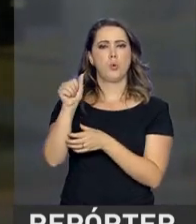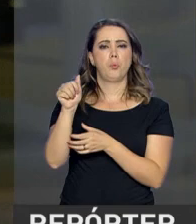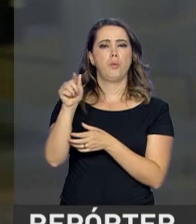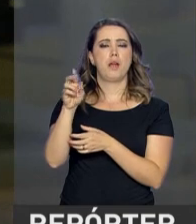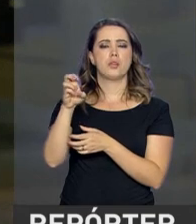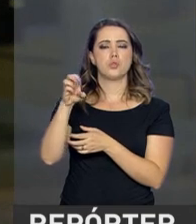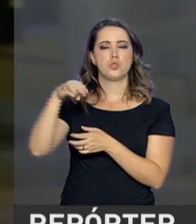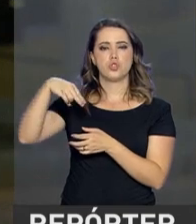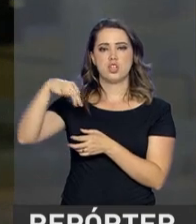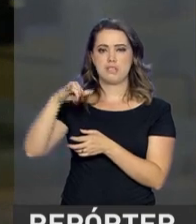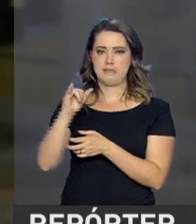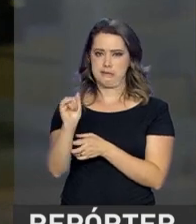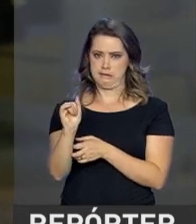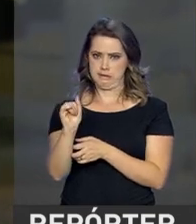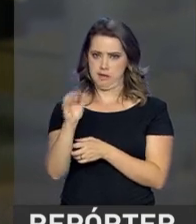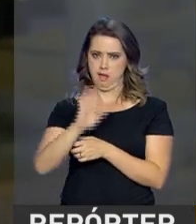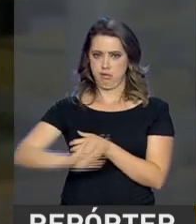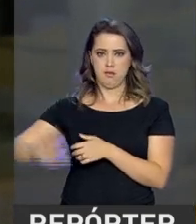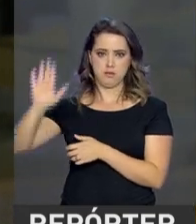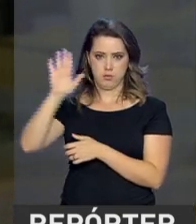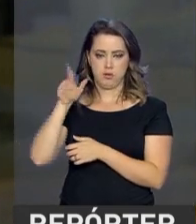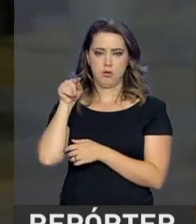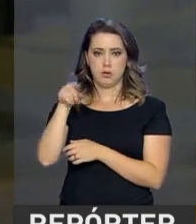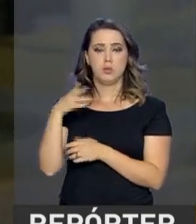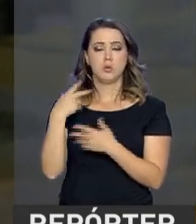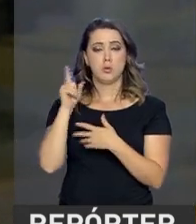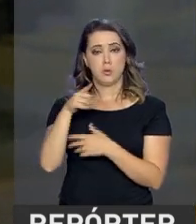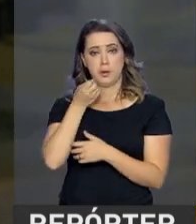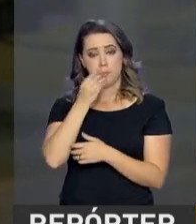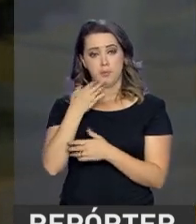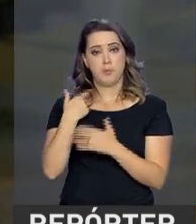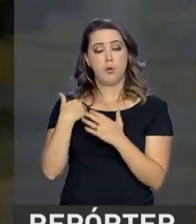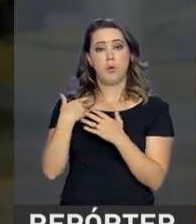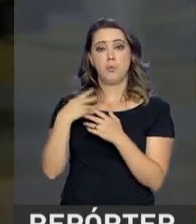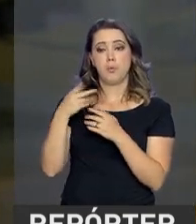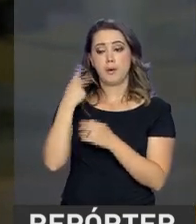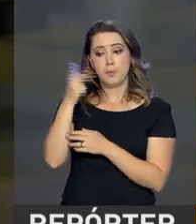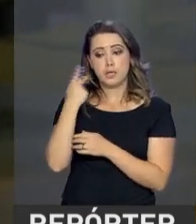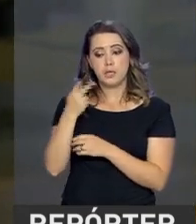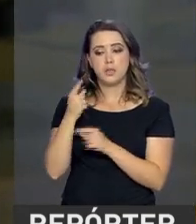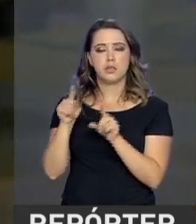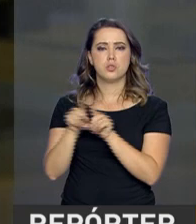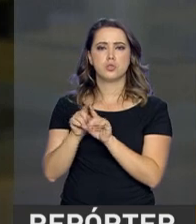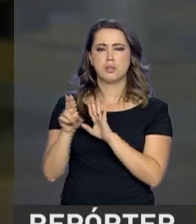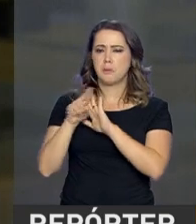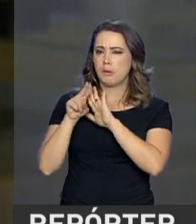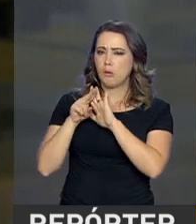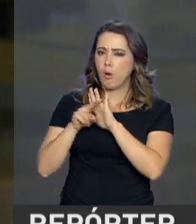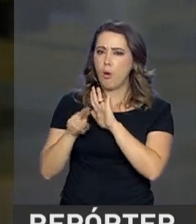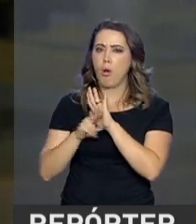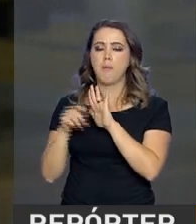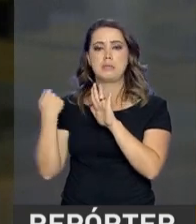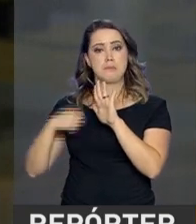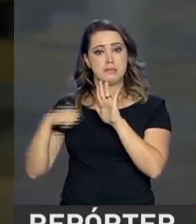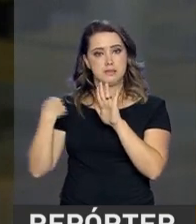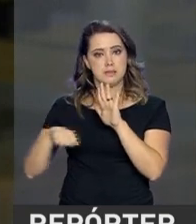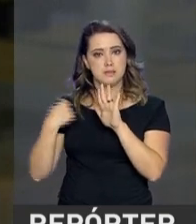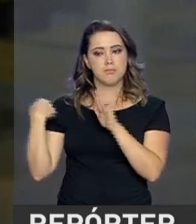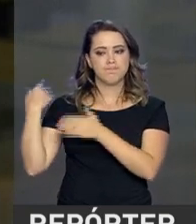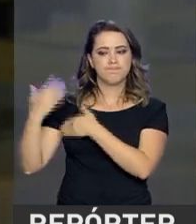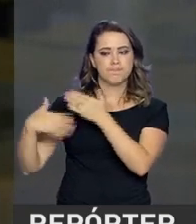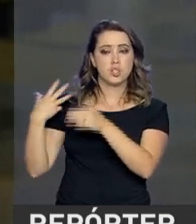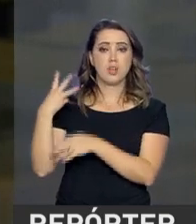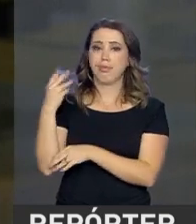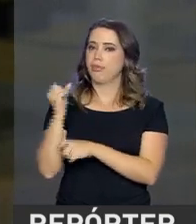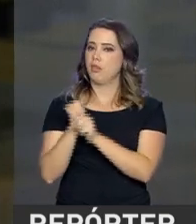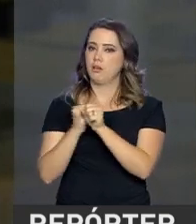de modernizar e normatizar política mineral brasileira quer dizer se era uma ansiedade do setor que vem lutando há mais de